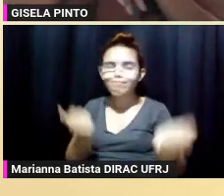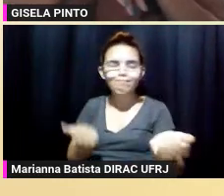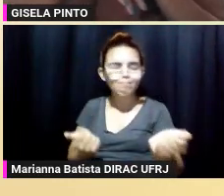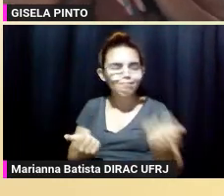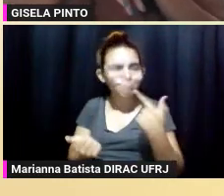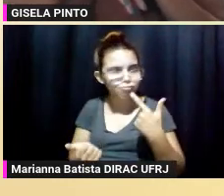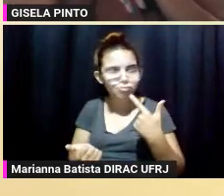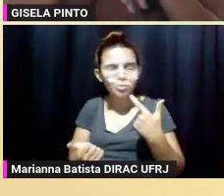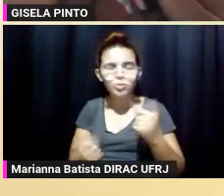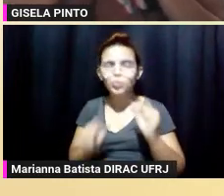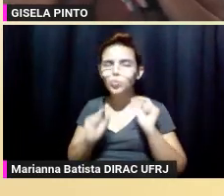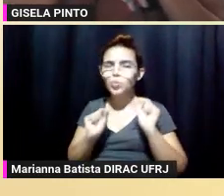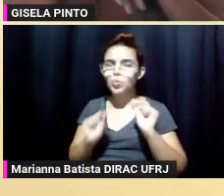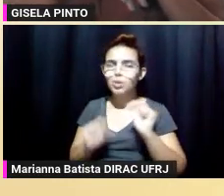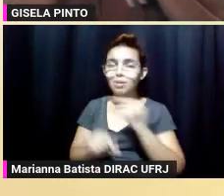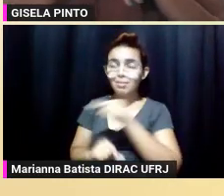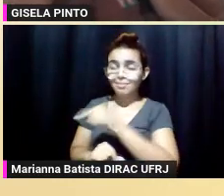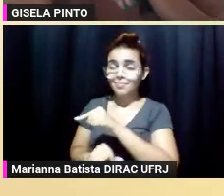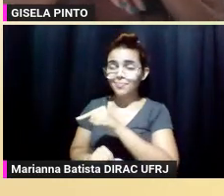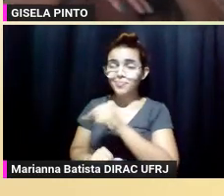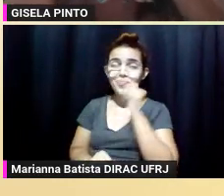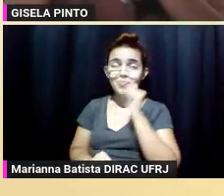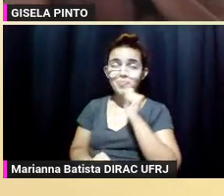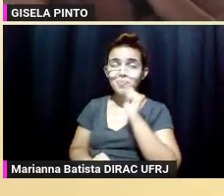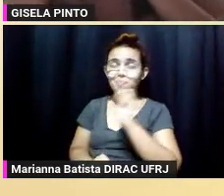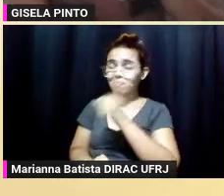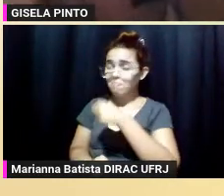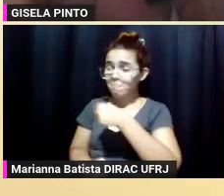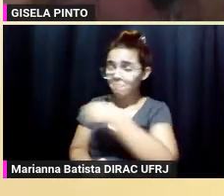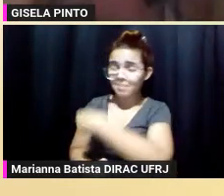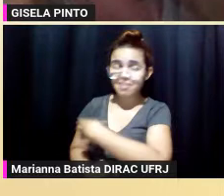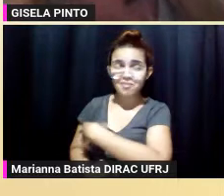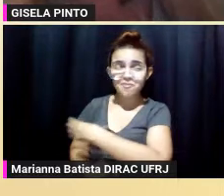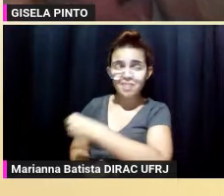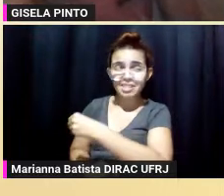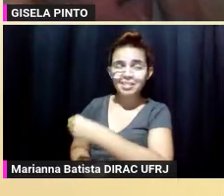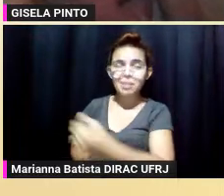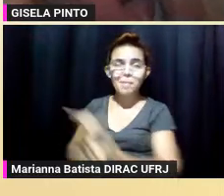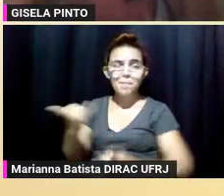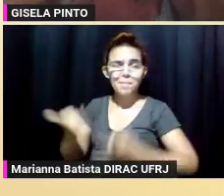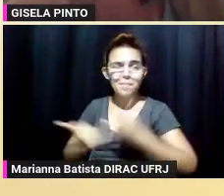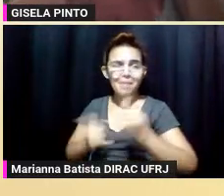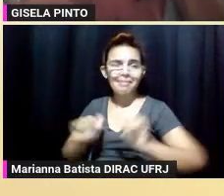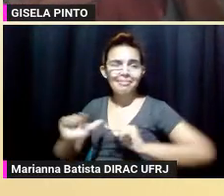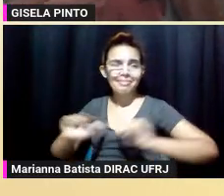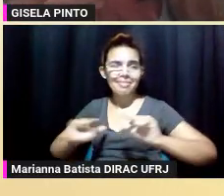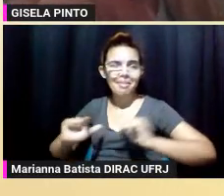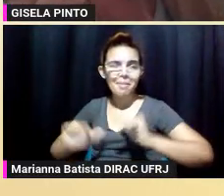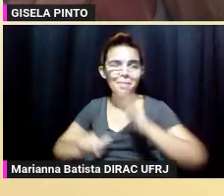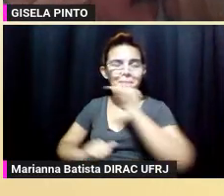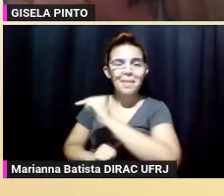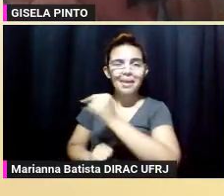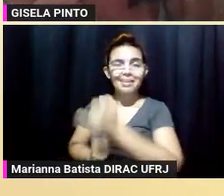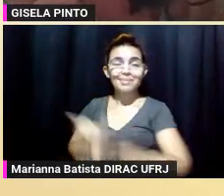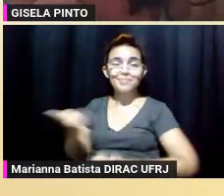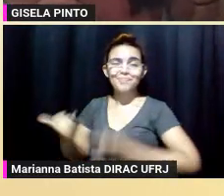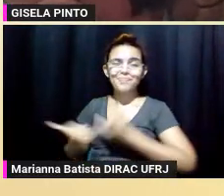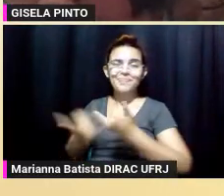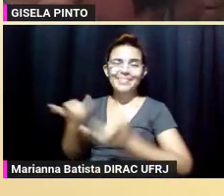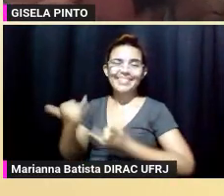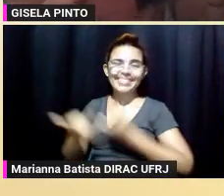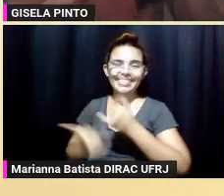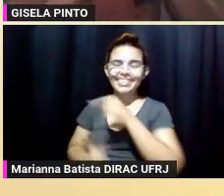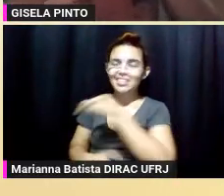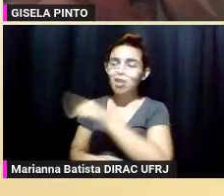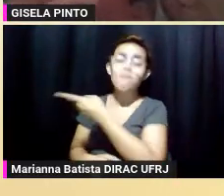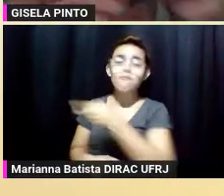ir trabalhar, sabe? Quando eu estava em casa, fim de semana, elas brincavam de botar a bolsa assim, vou trabalhar, daqui a pouco eu volto, meus